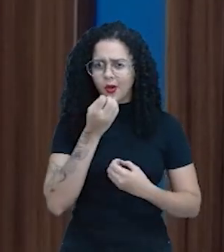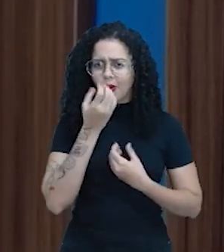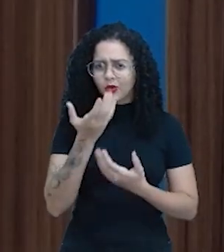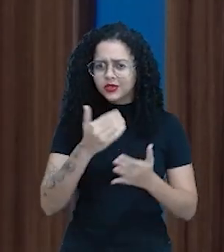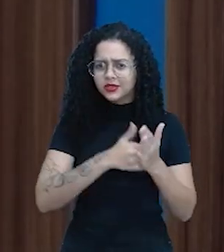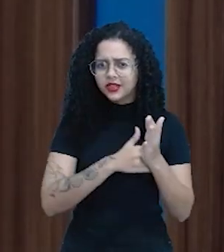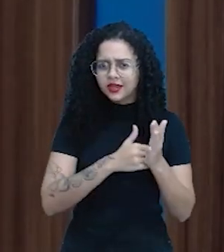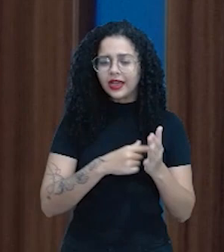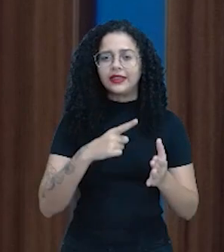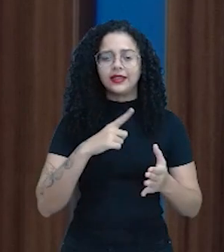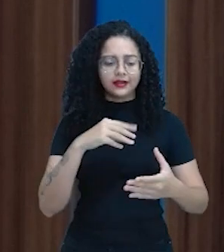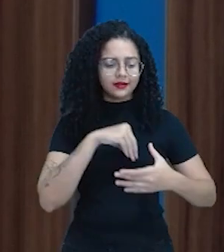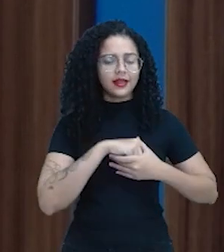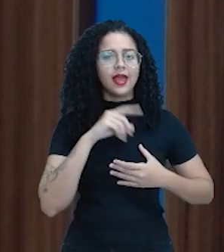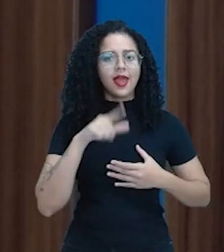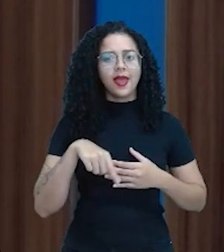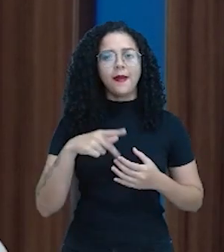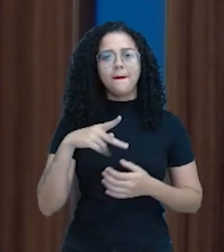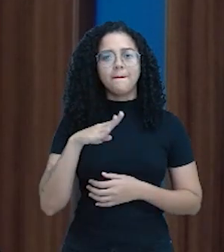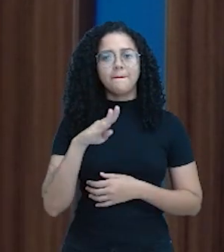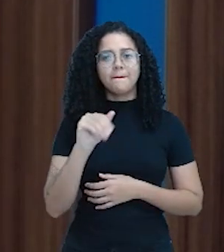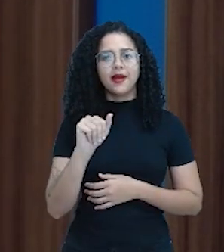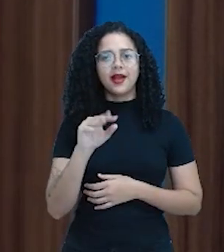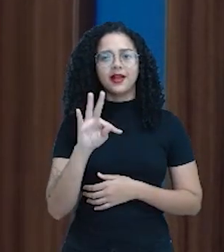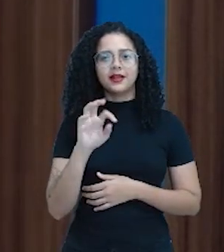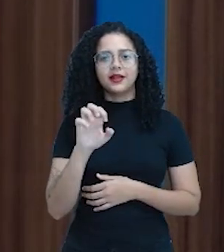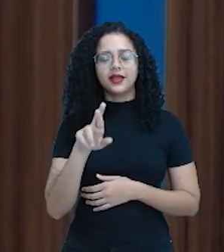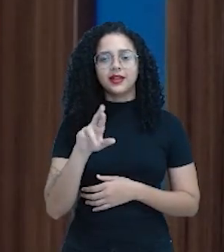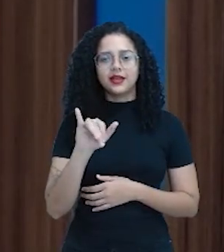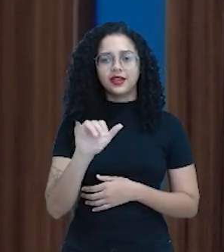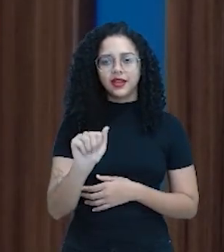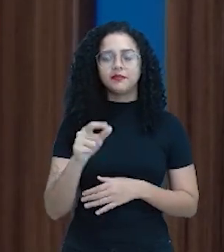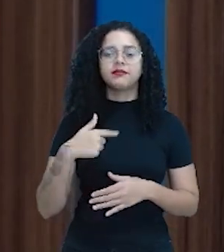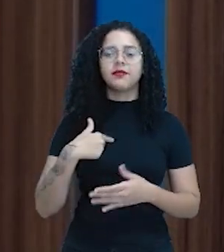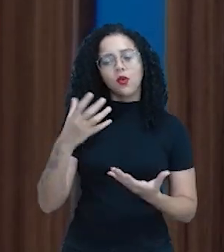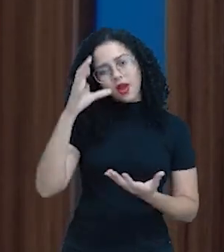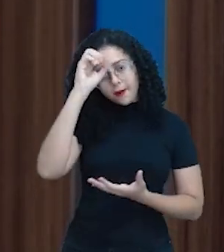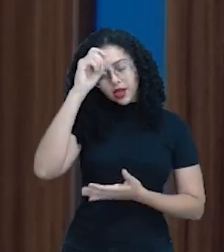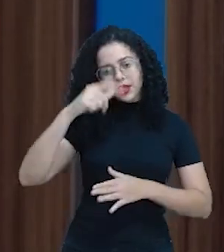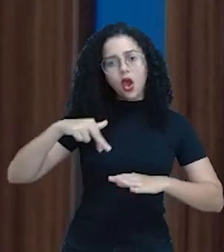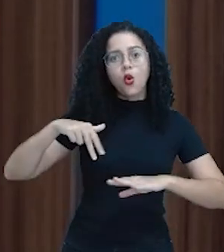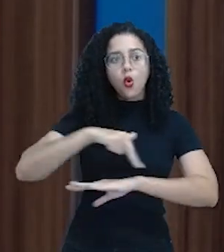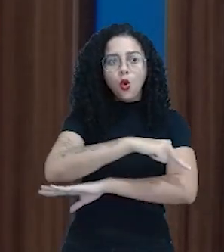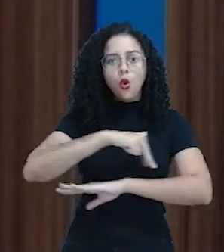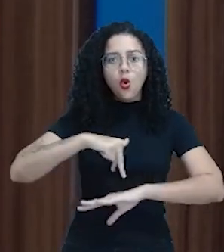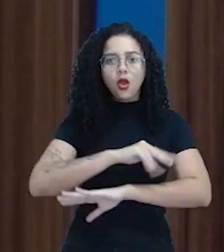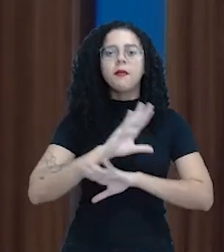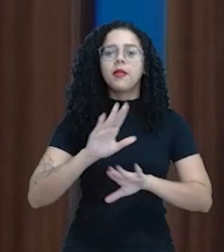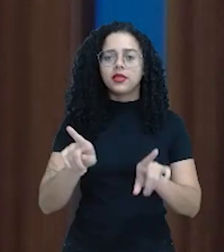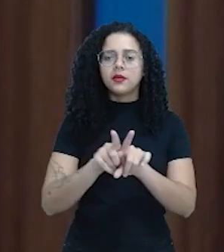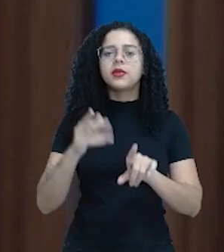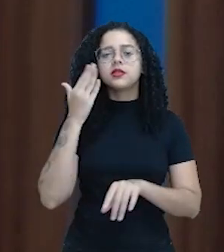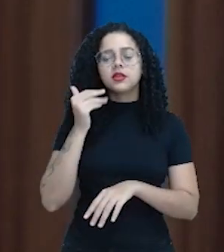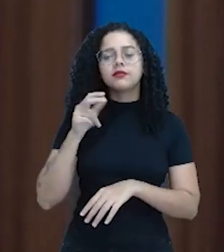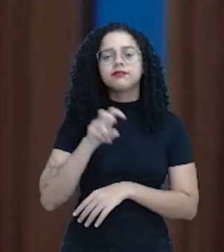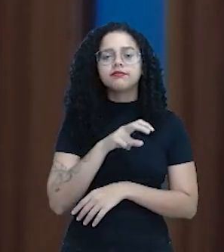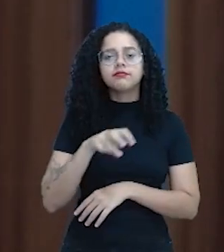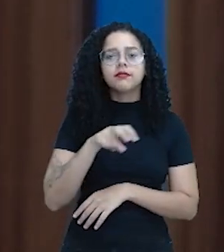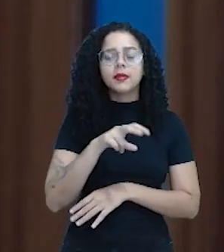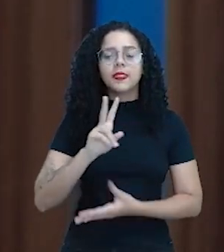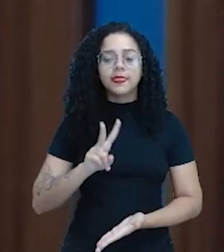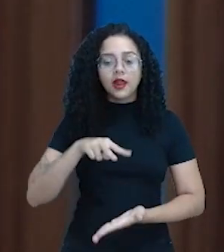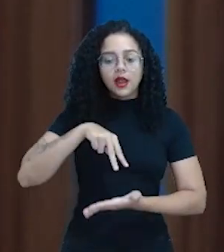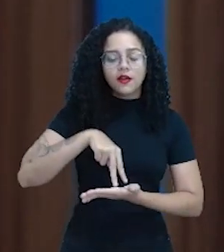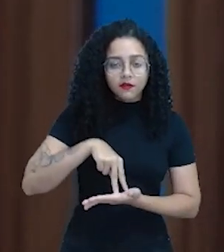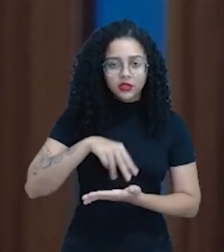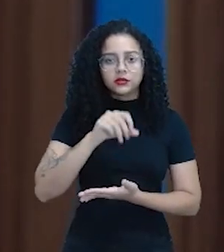O que eu tenho é bateria. Eu aprendi a correr, mas também sei caminhar. E me levanto na hora,